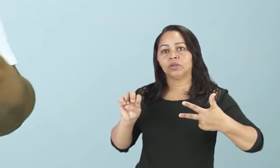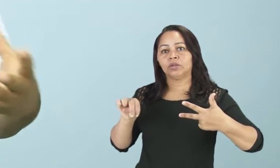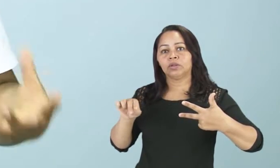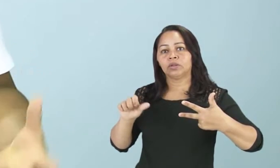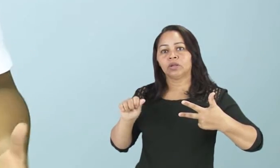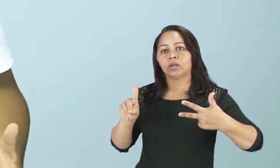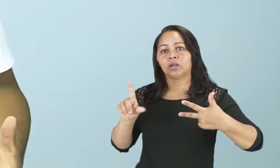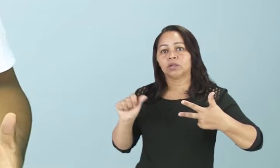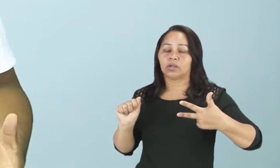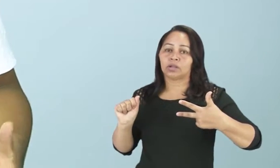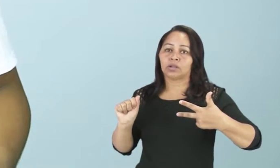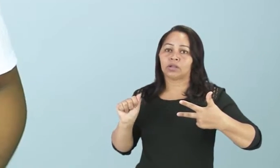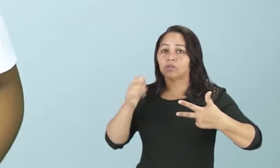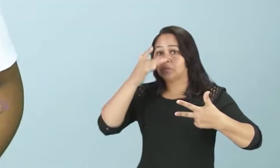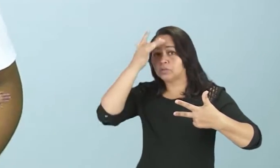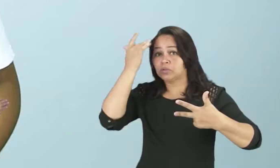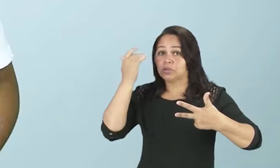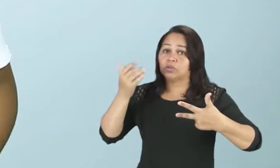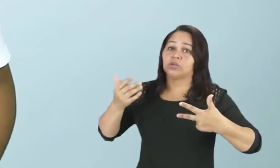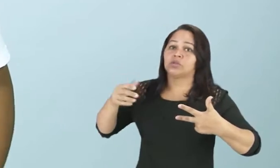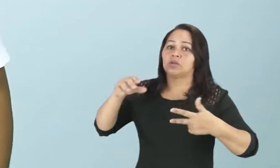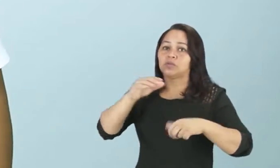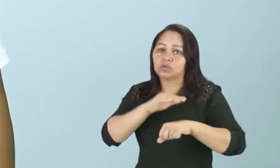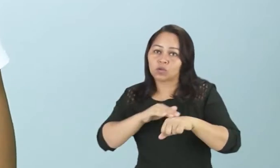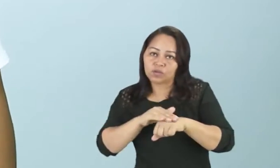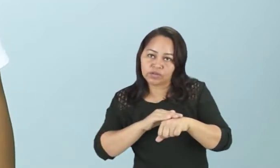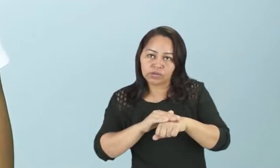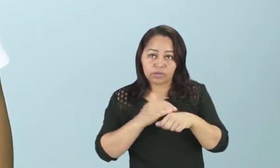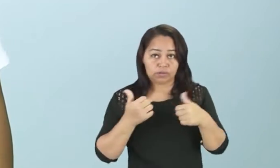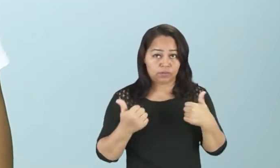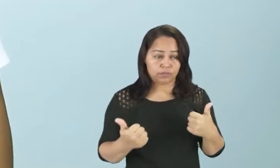que estamos falando, tá certo? Vamos lá.